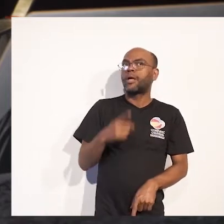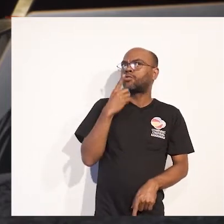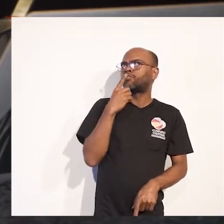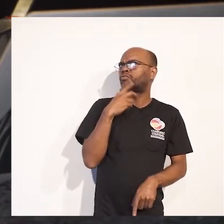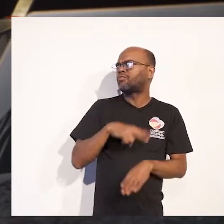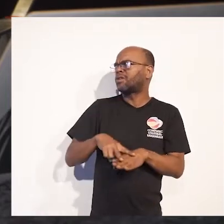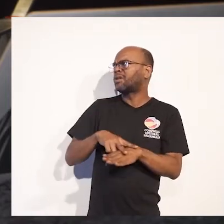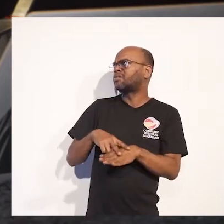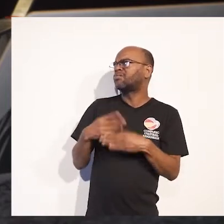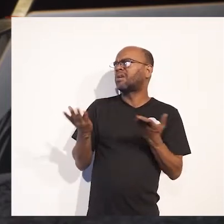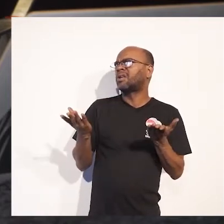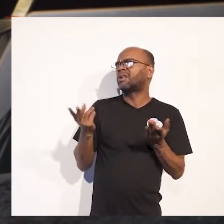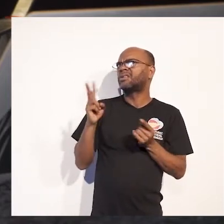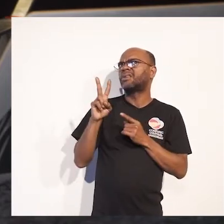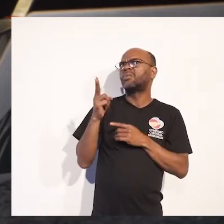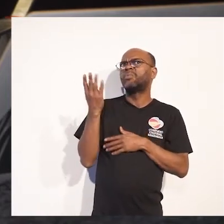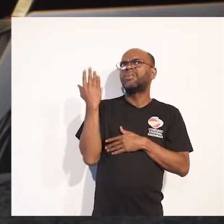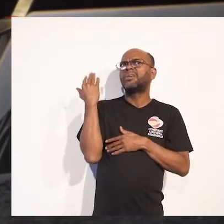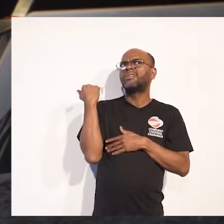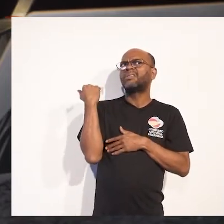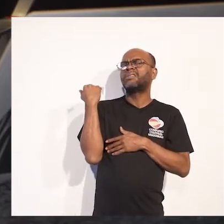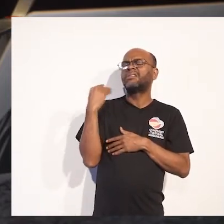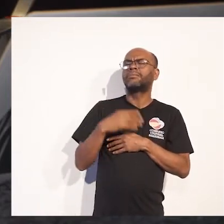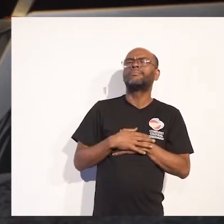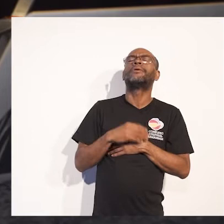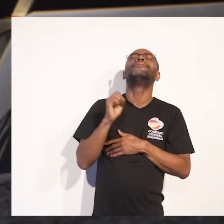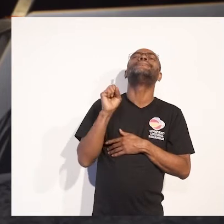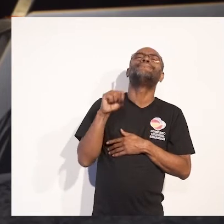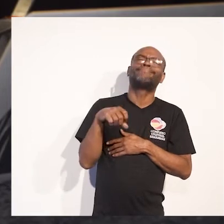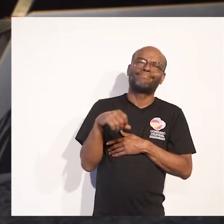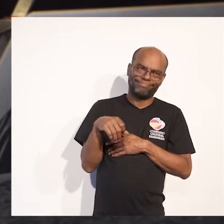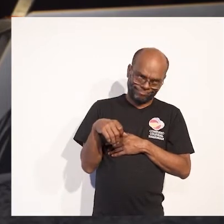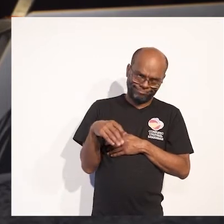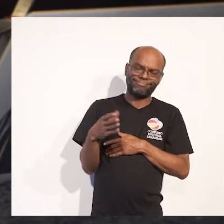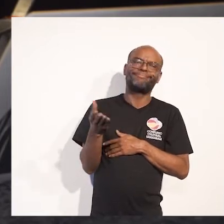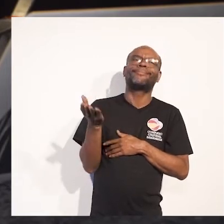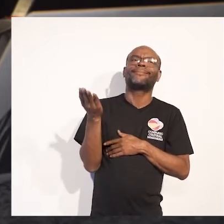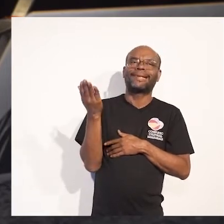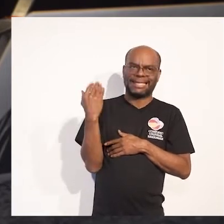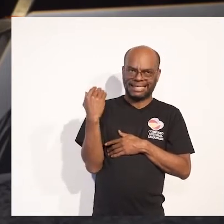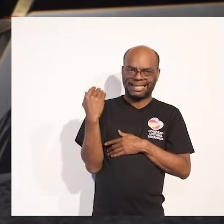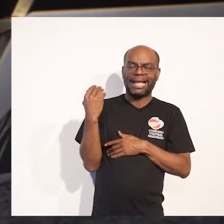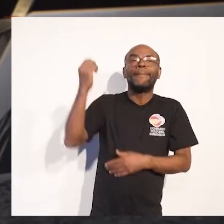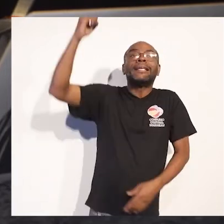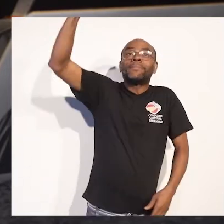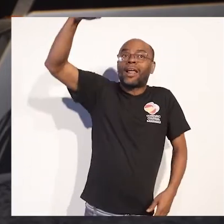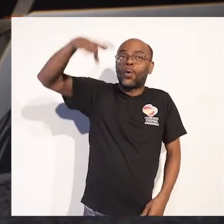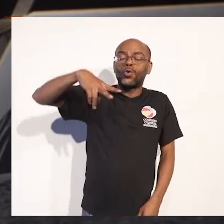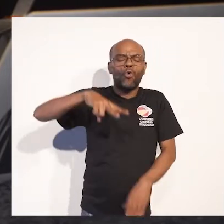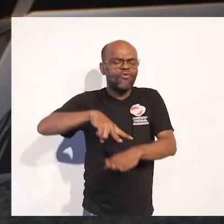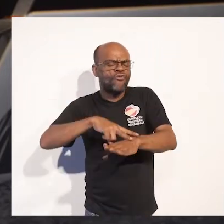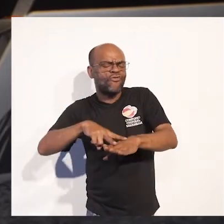não era cor secundária nas outras duas? Sim, era. Mas para a luz, o verde ele não